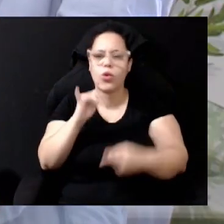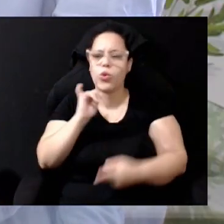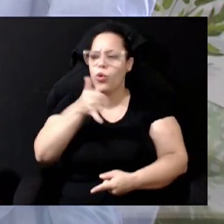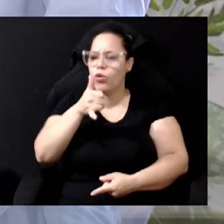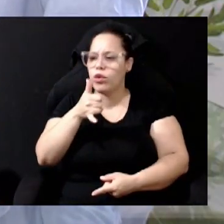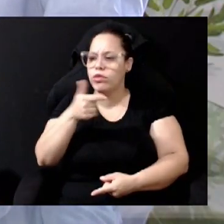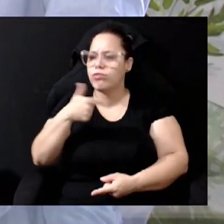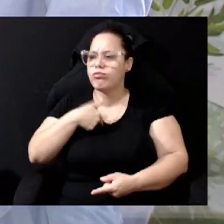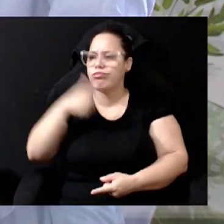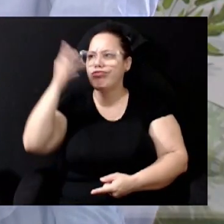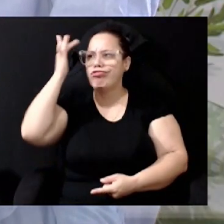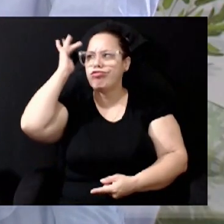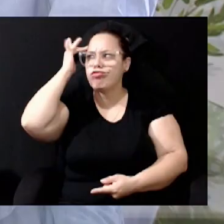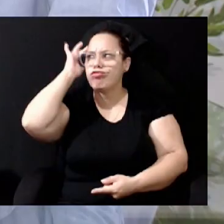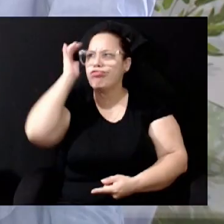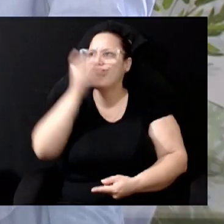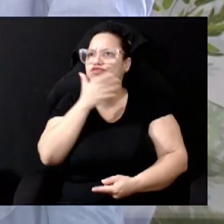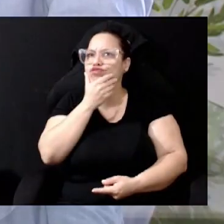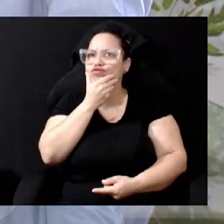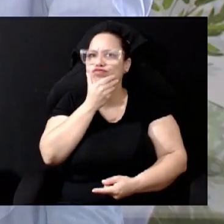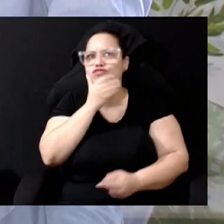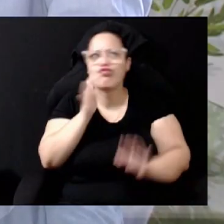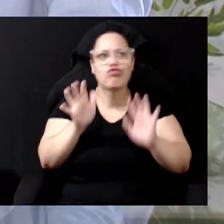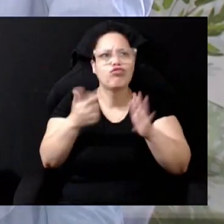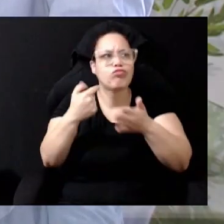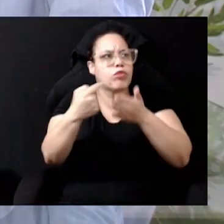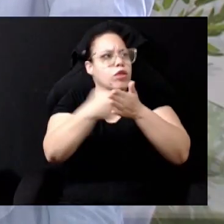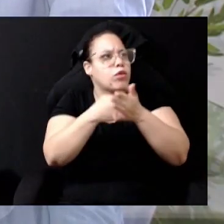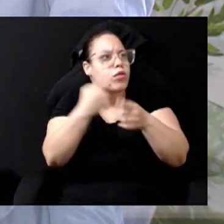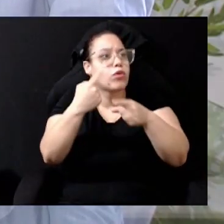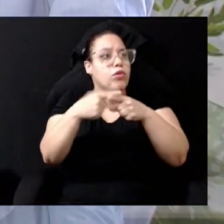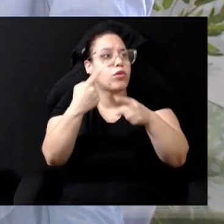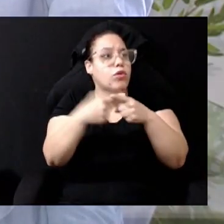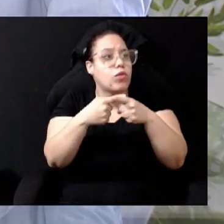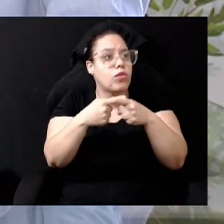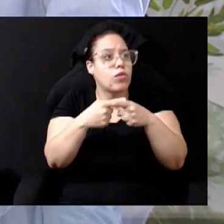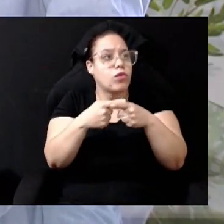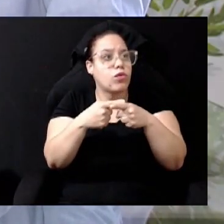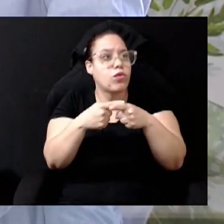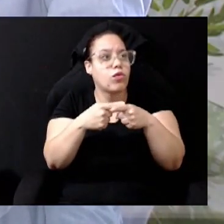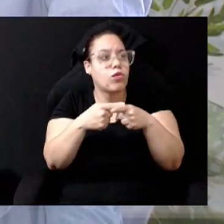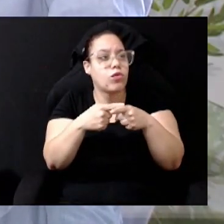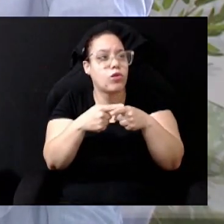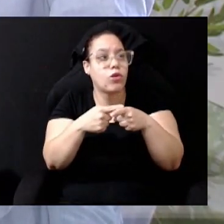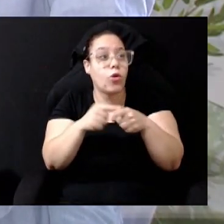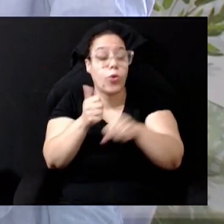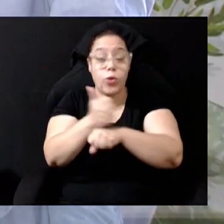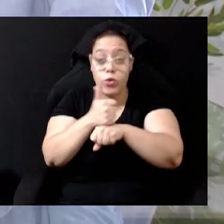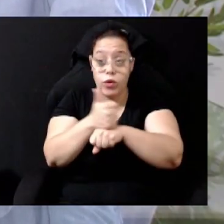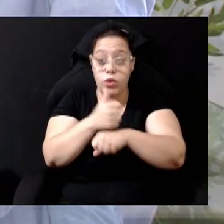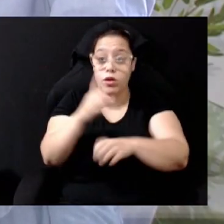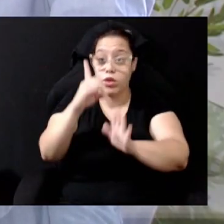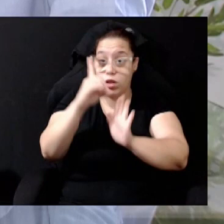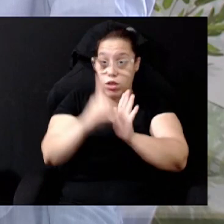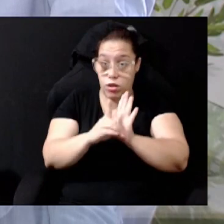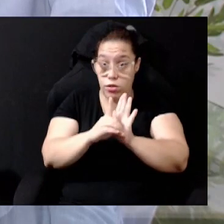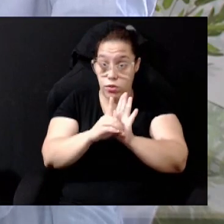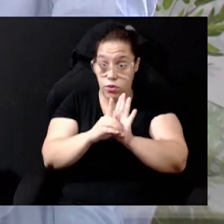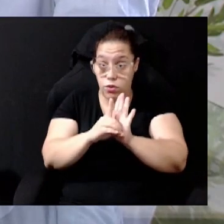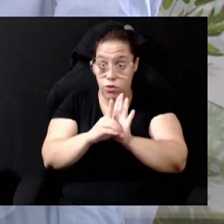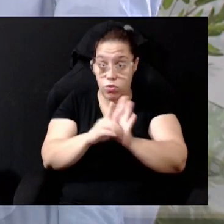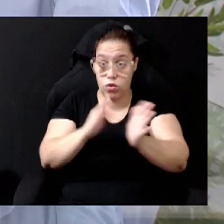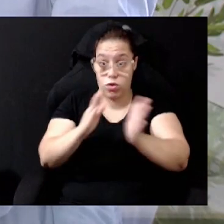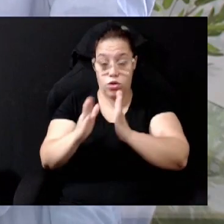vezes, me pego me perguntando, porque considerando que o profissional ele tem direito a receber por tempo